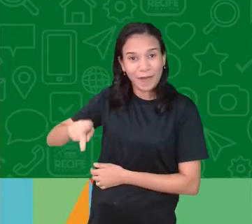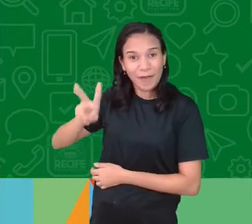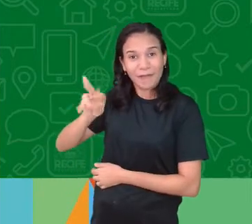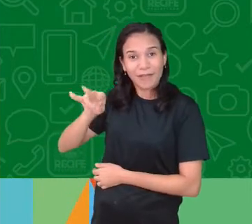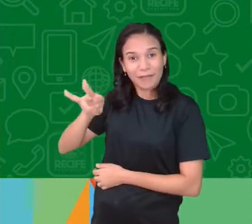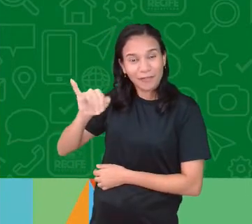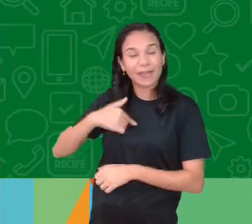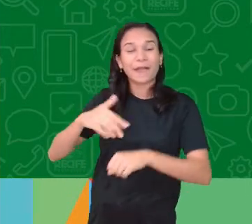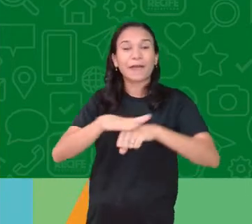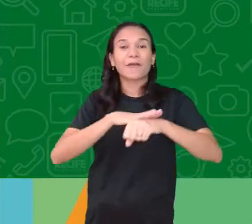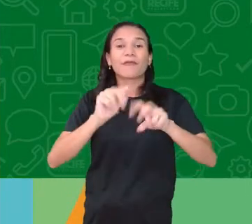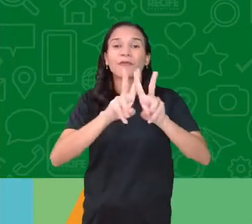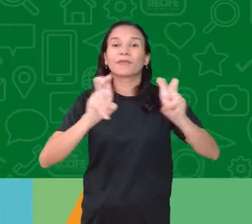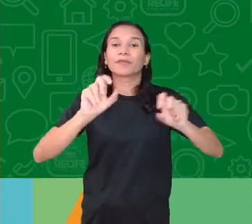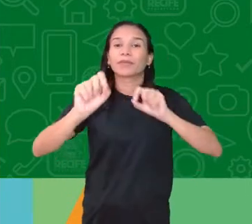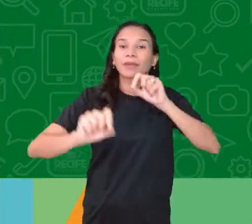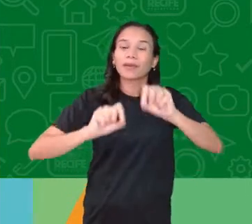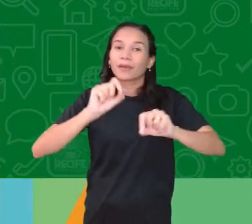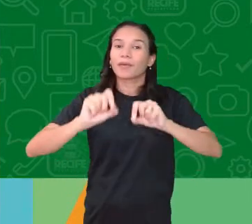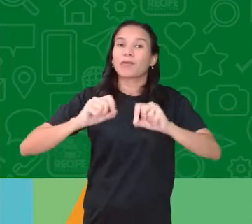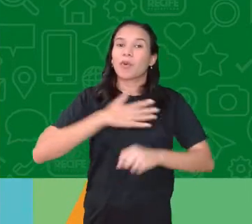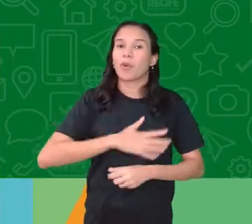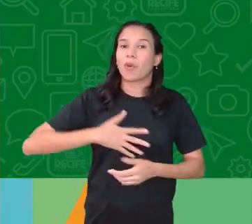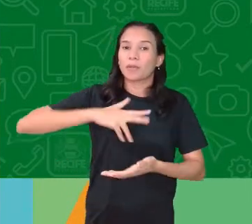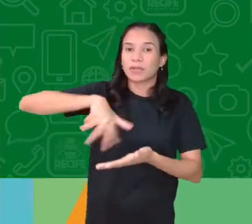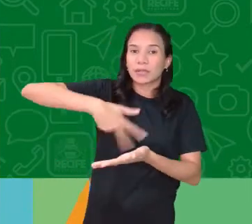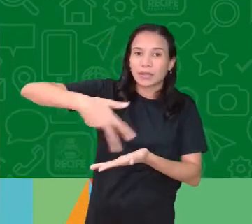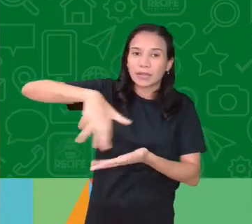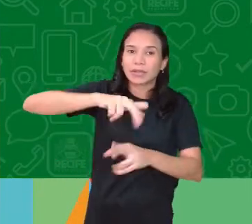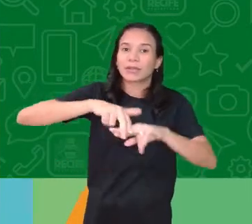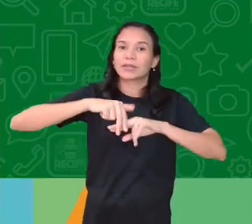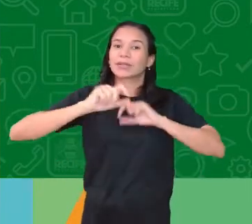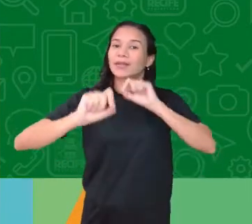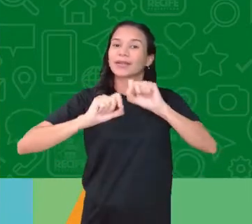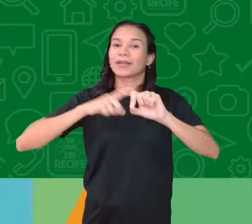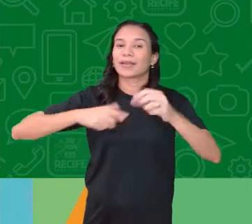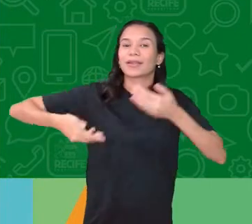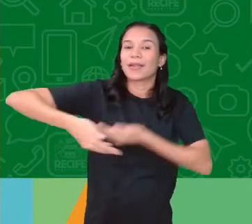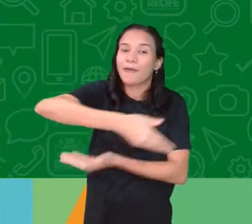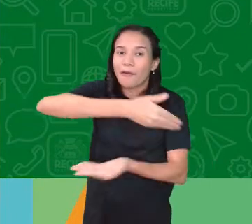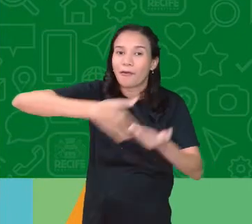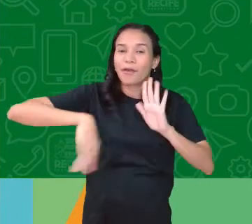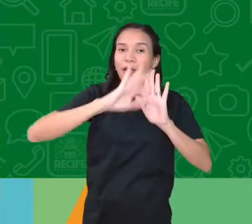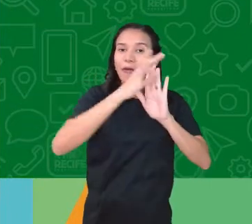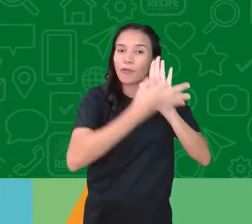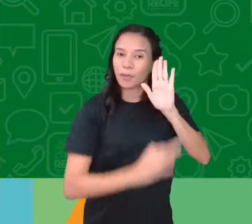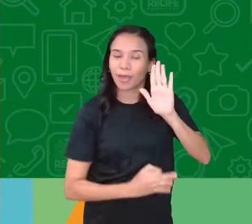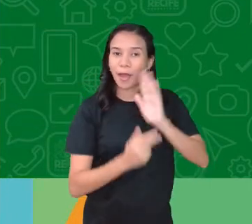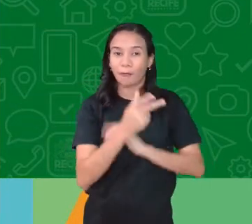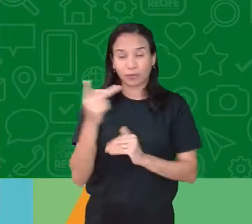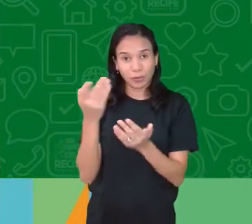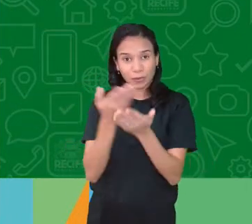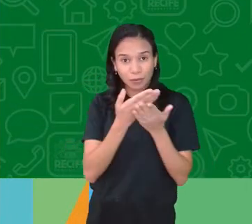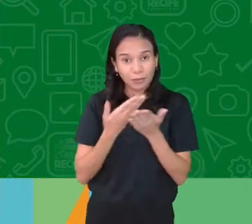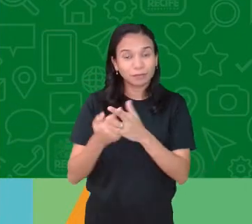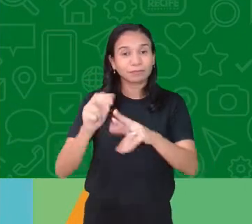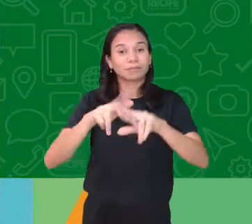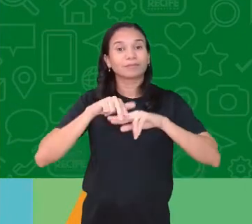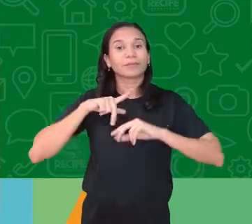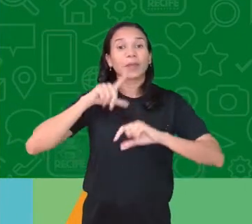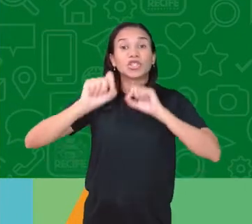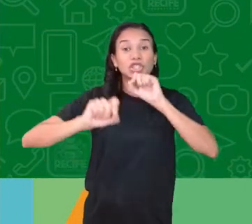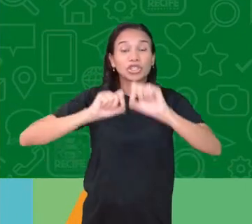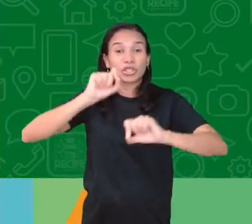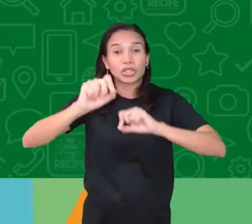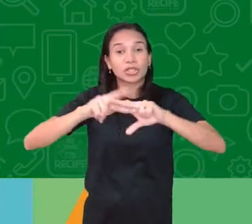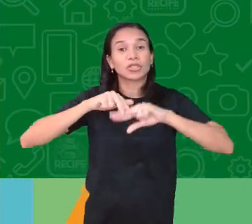um pouco sobre algo que eu tanto gosto, que é a dança. E aí, envolvendo a parte de enredo, né, que é o que vocês estão trabalhando. Então, ela